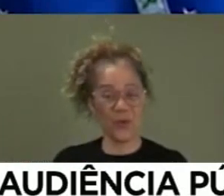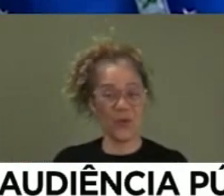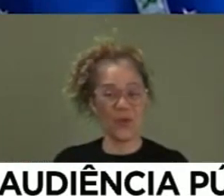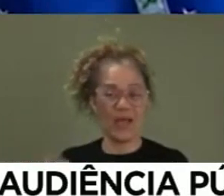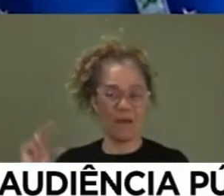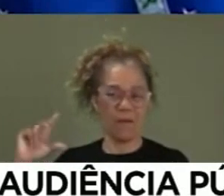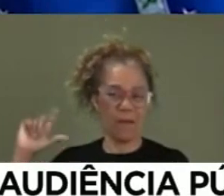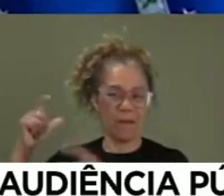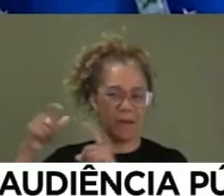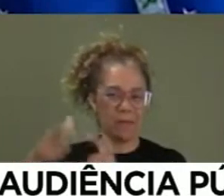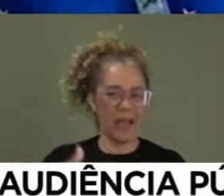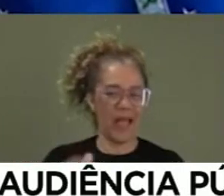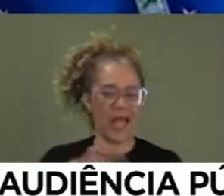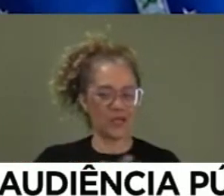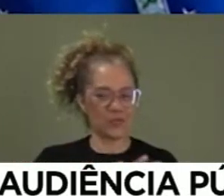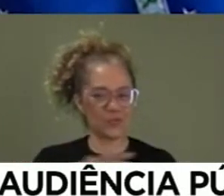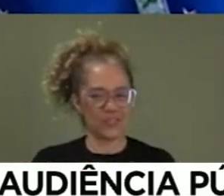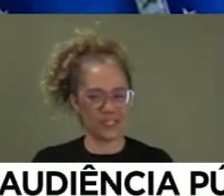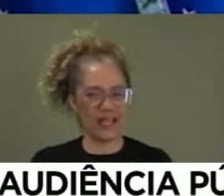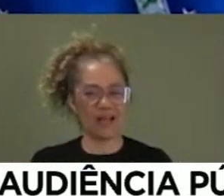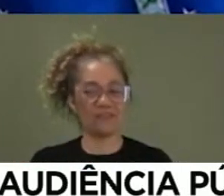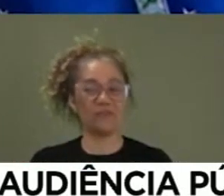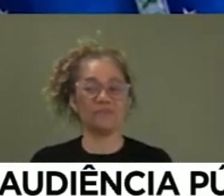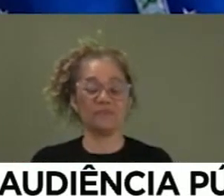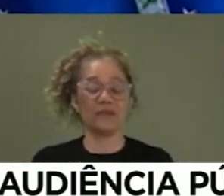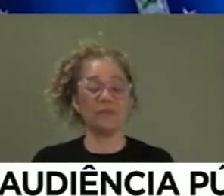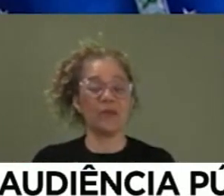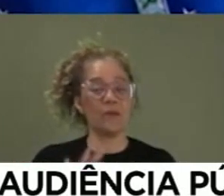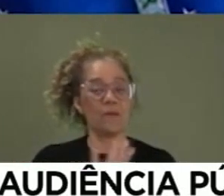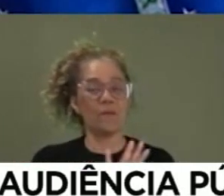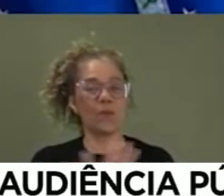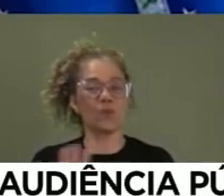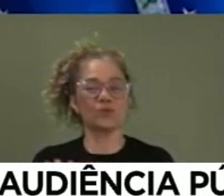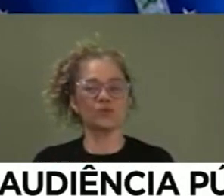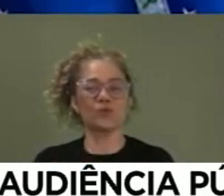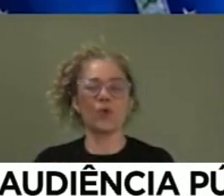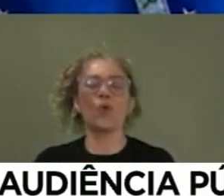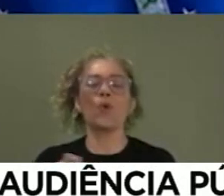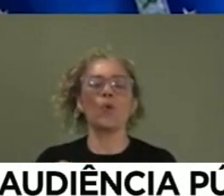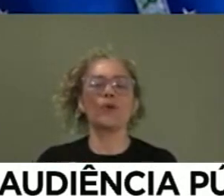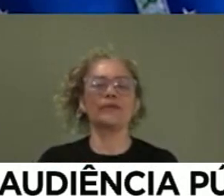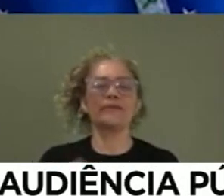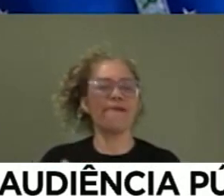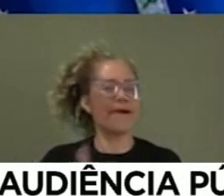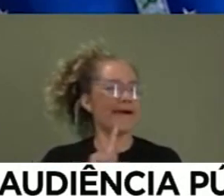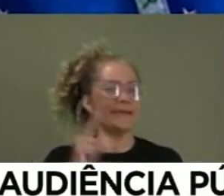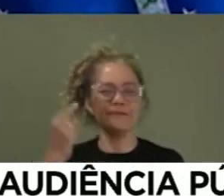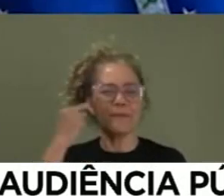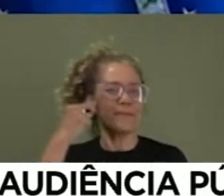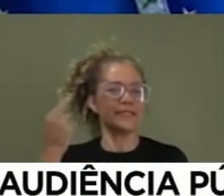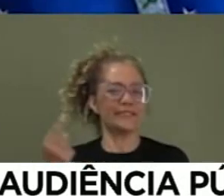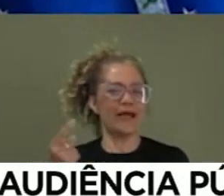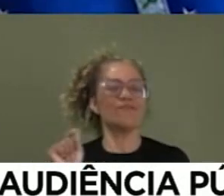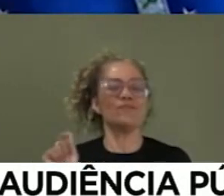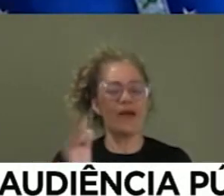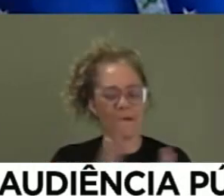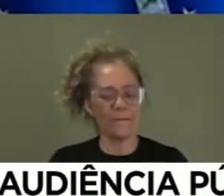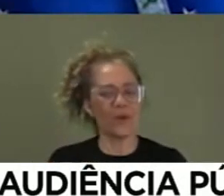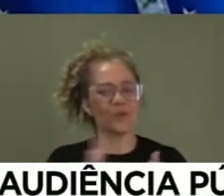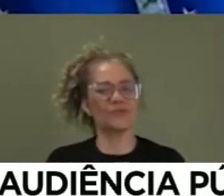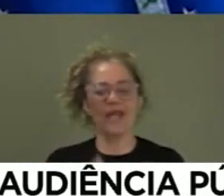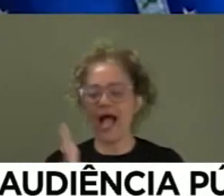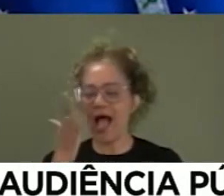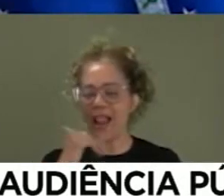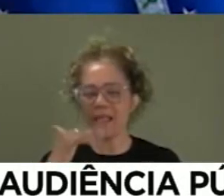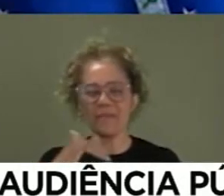tropical sustentável, que viabilizou o que era então impensável, a produção dos alimentos